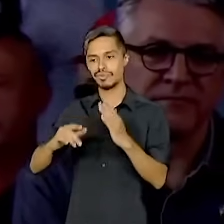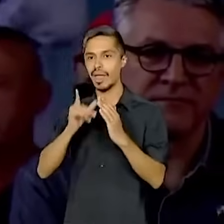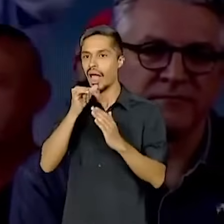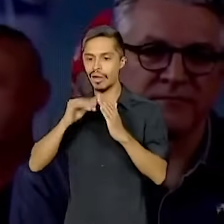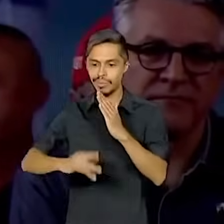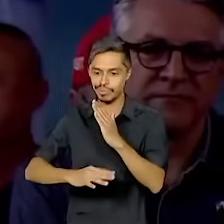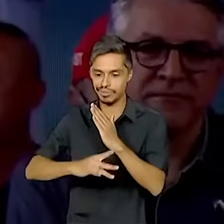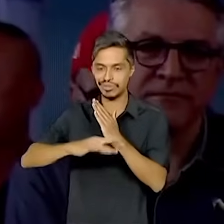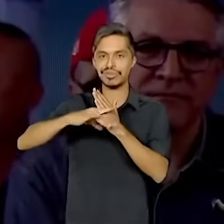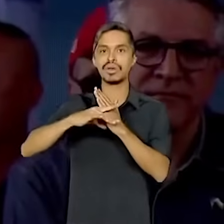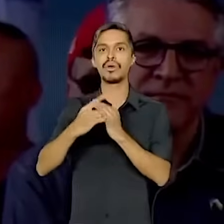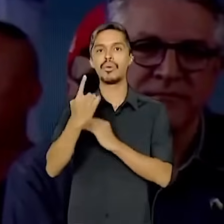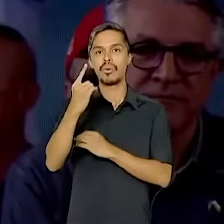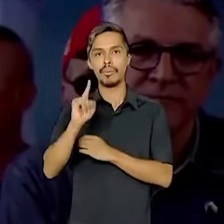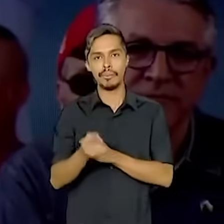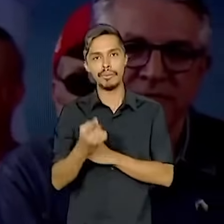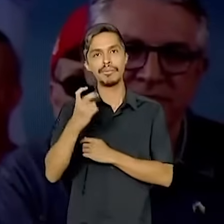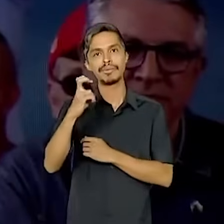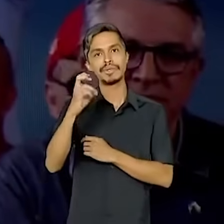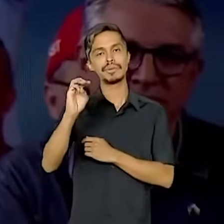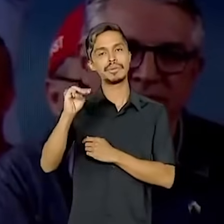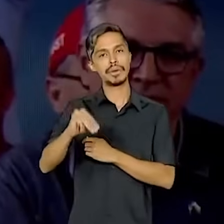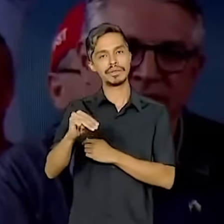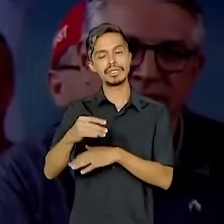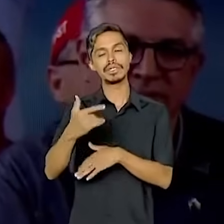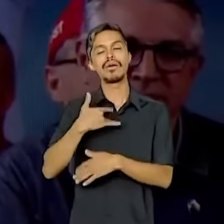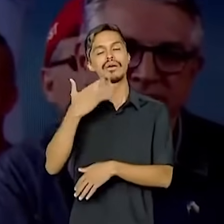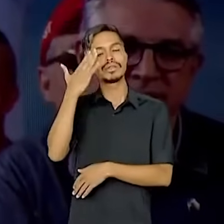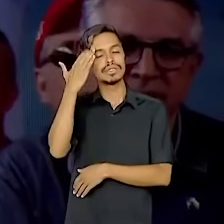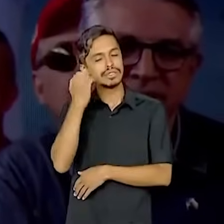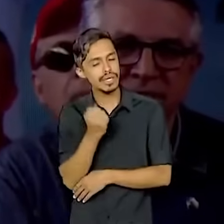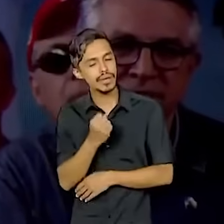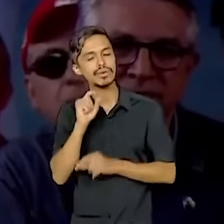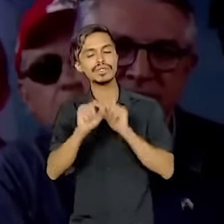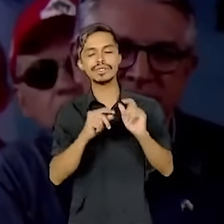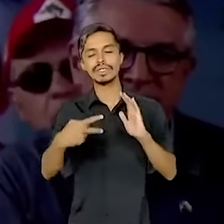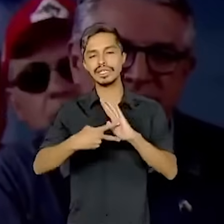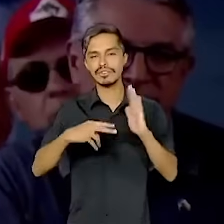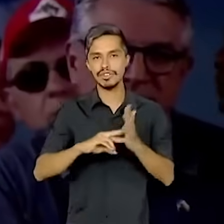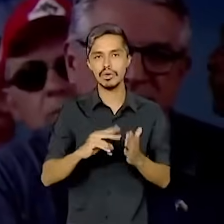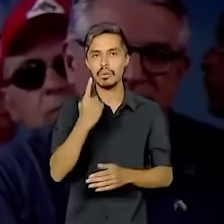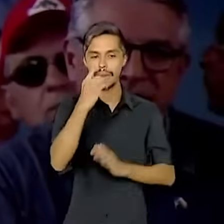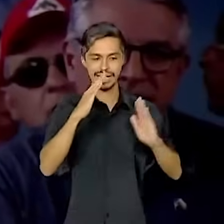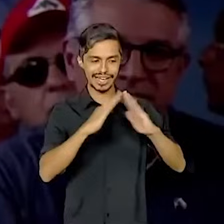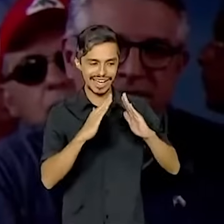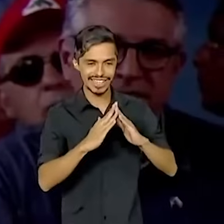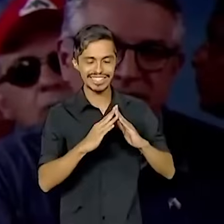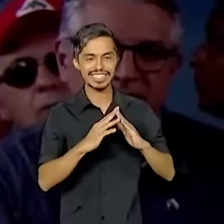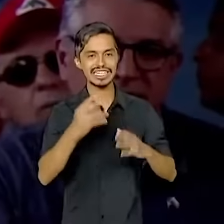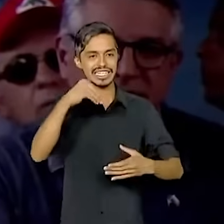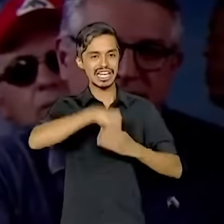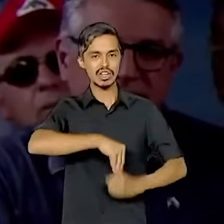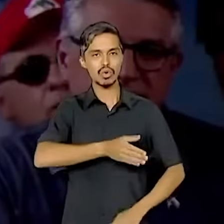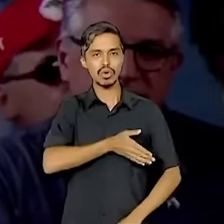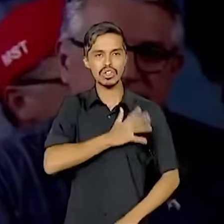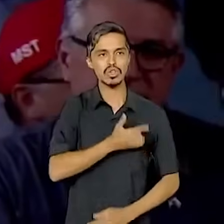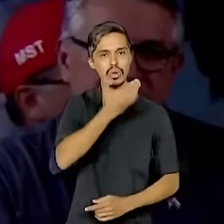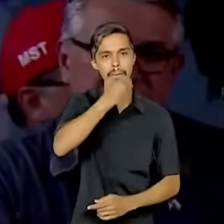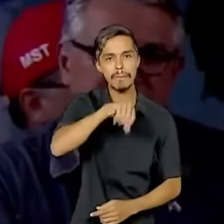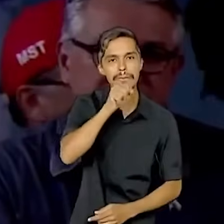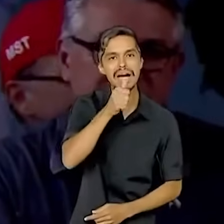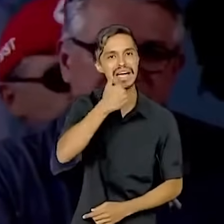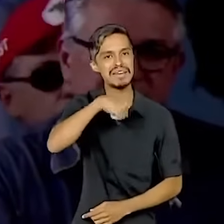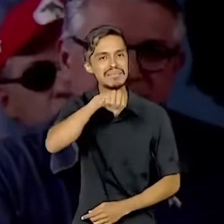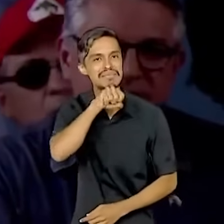sei o que significa a casa no coração de uma mãe, de um pai e de uma família. Eu sei